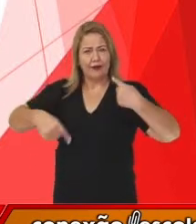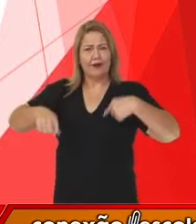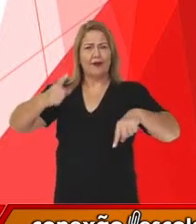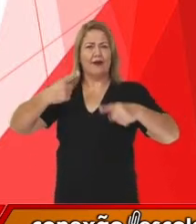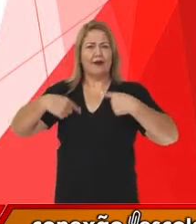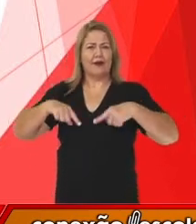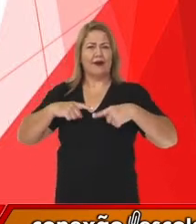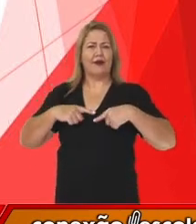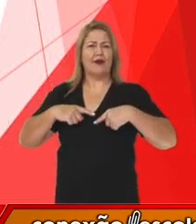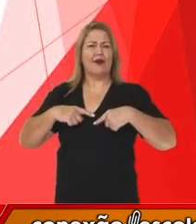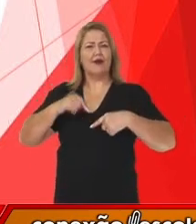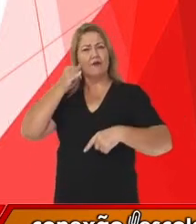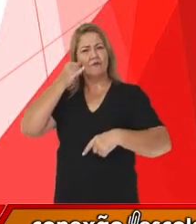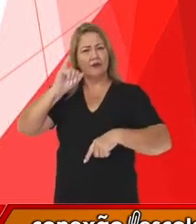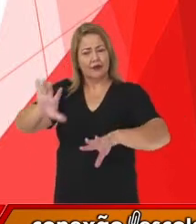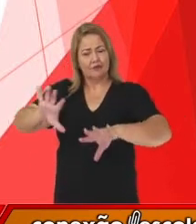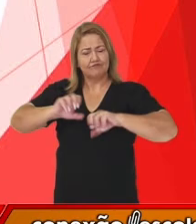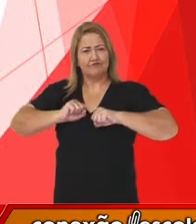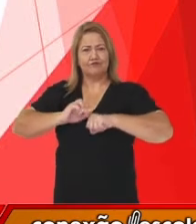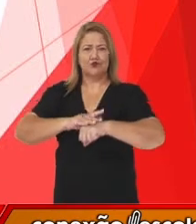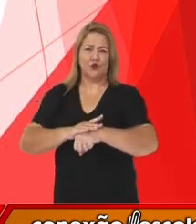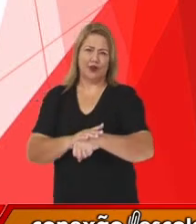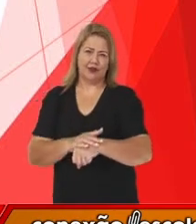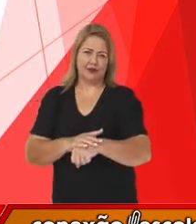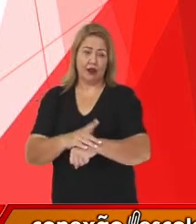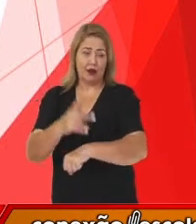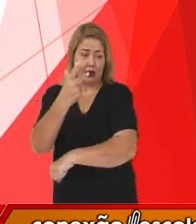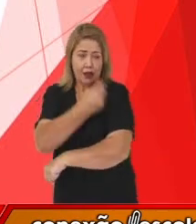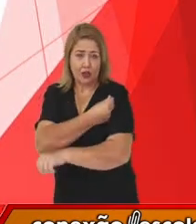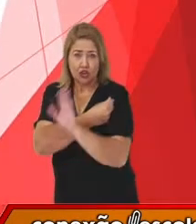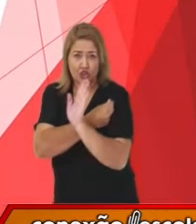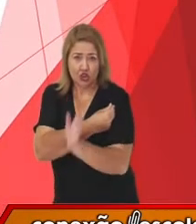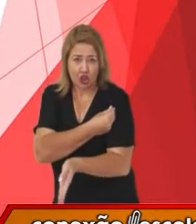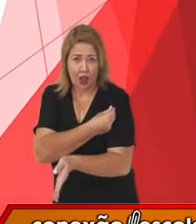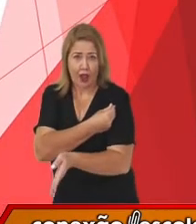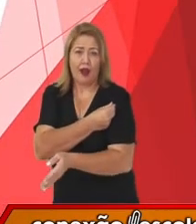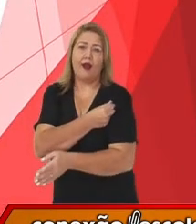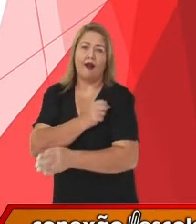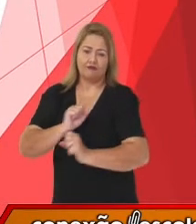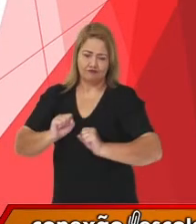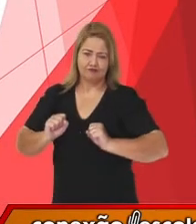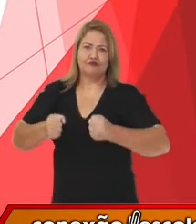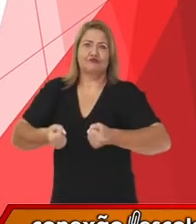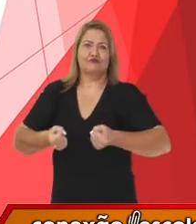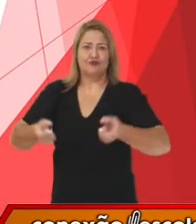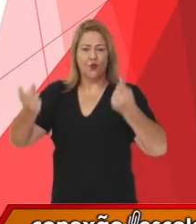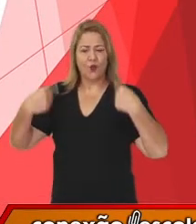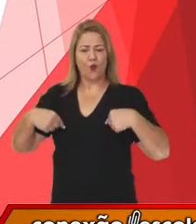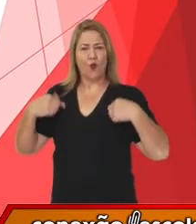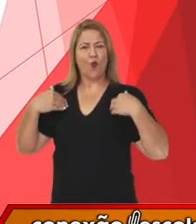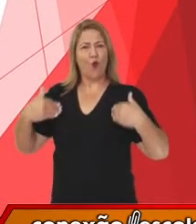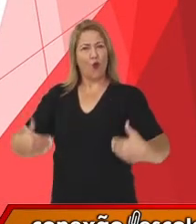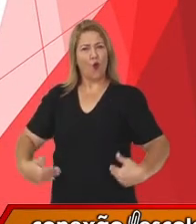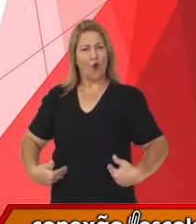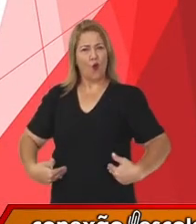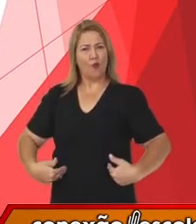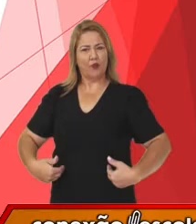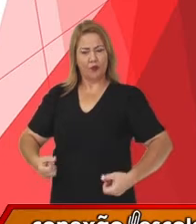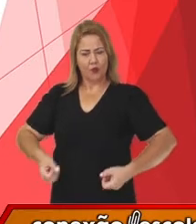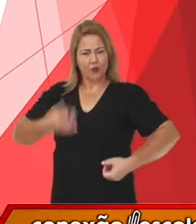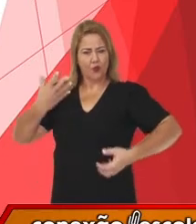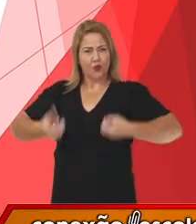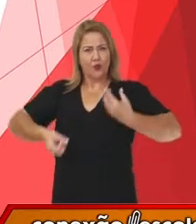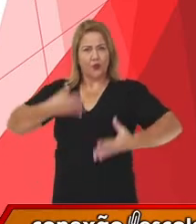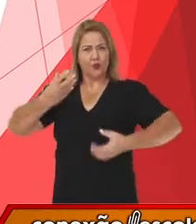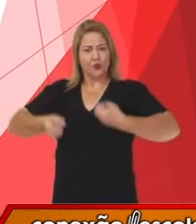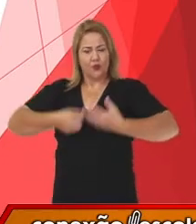as vacinas elas vão prevenir as doenças. Elas são uma forma de imunização ativa porque fazem o corpo fabricar substâncias que